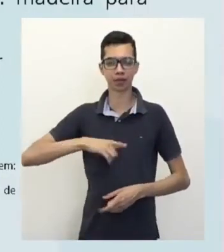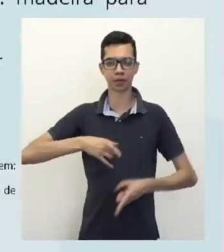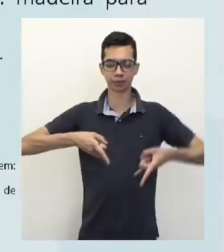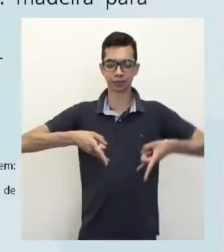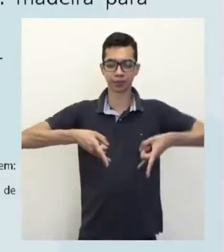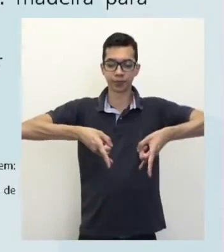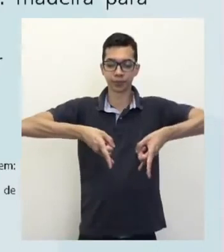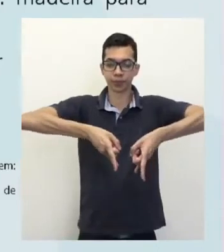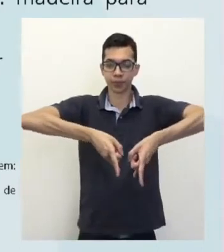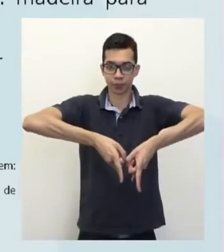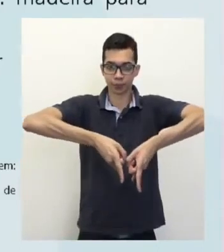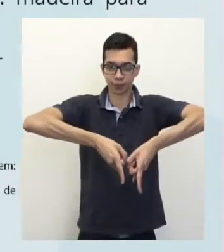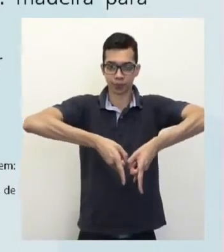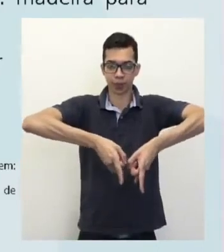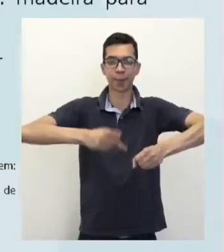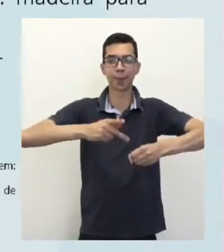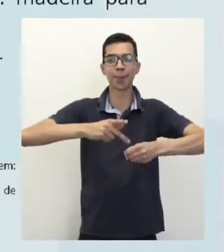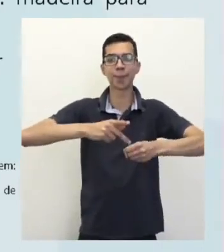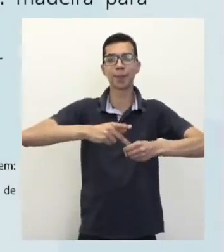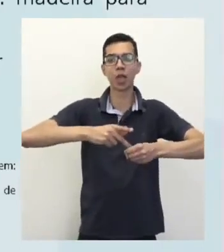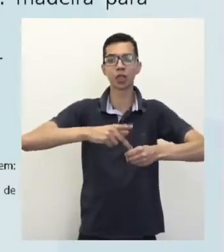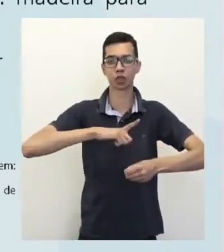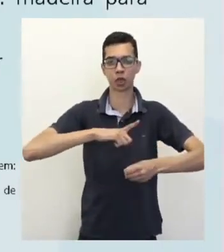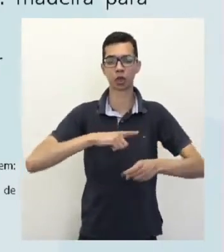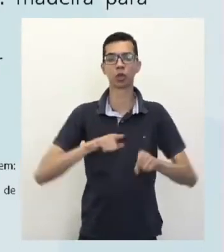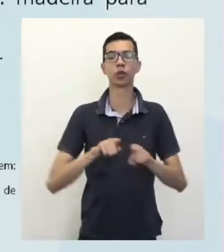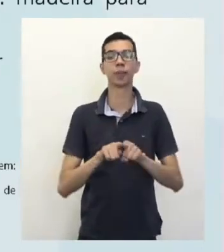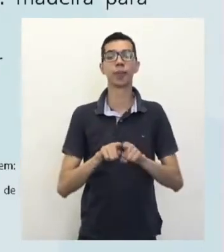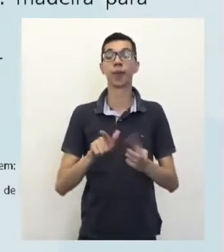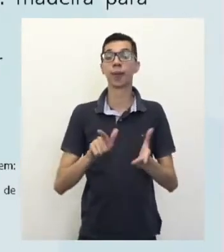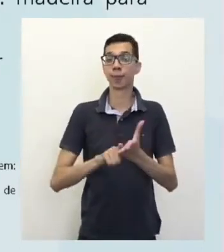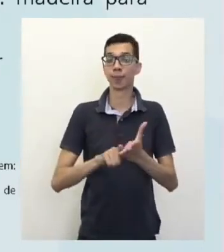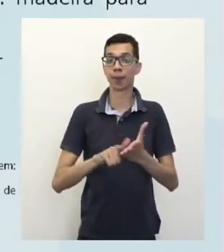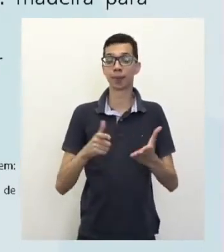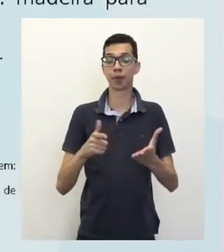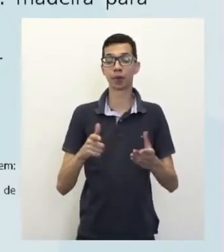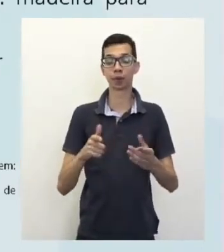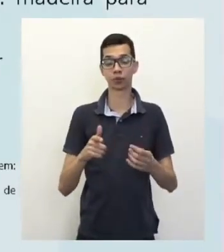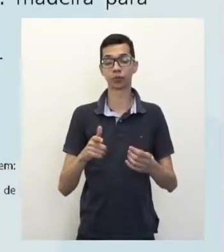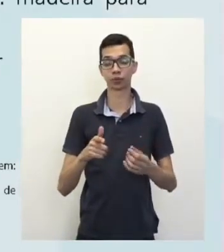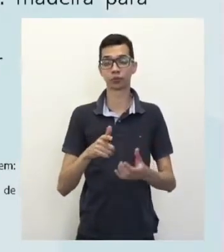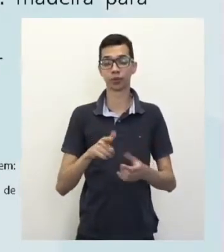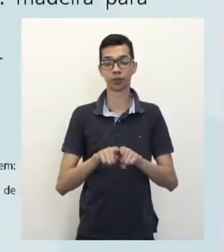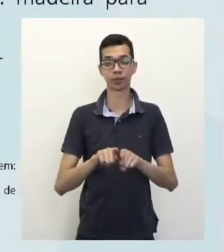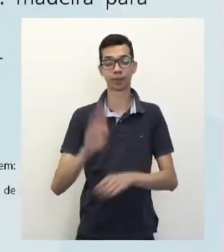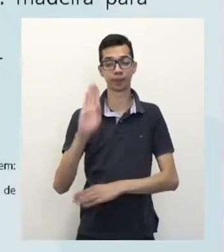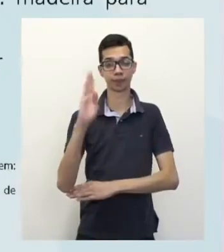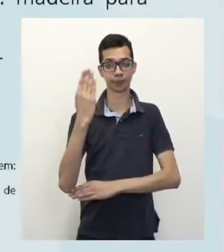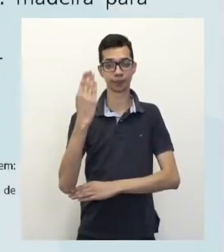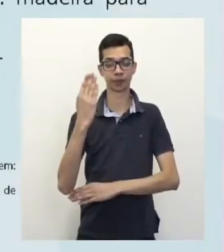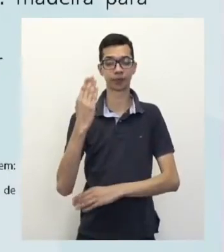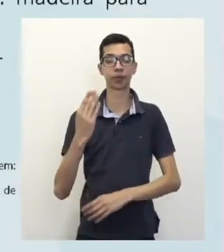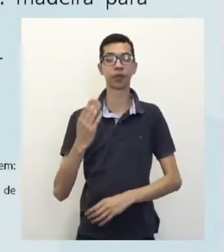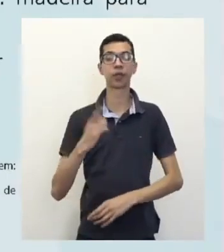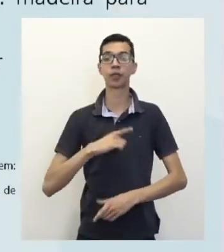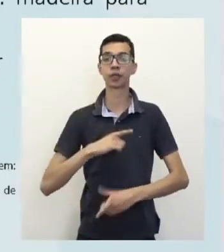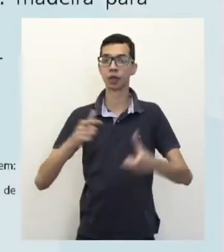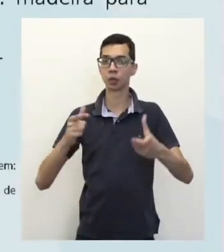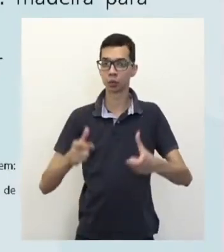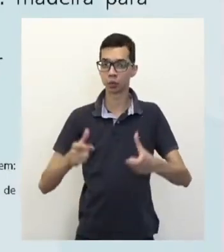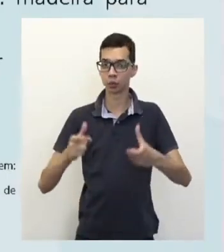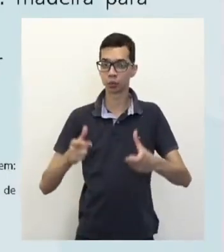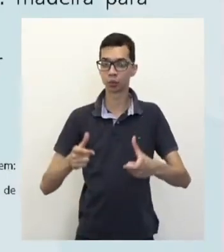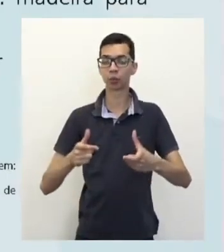extrativismo, principalmente a madeira para papel e celulose, e também tem um setor de construção civil